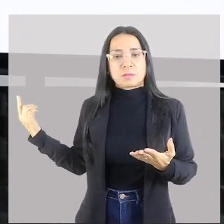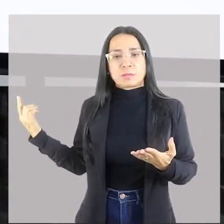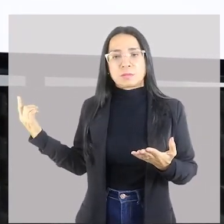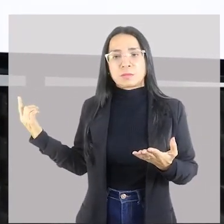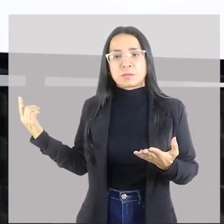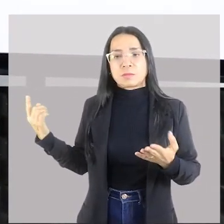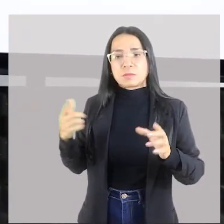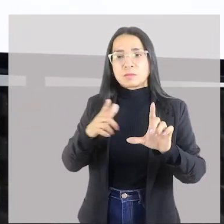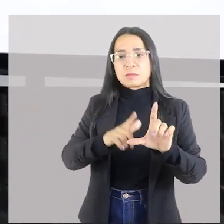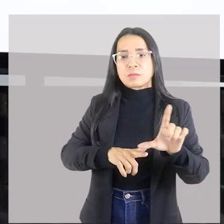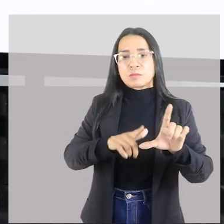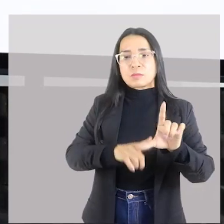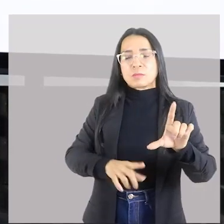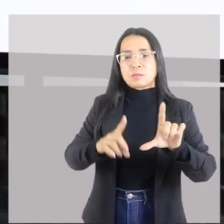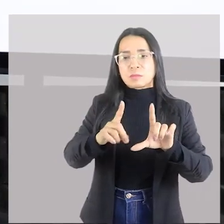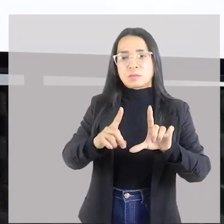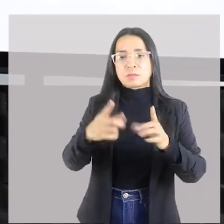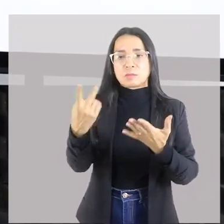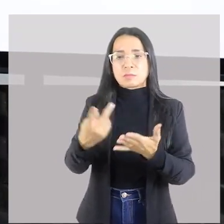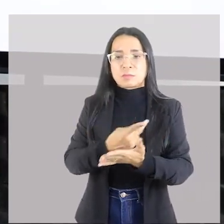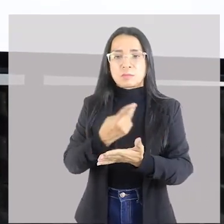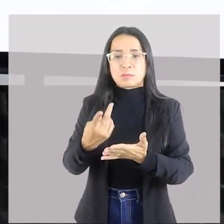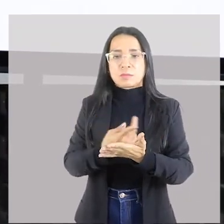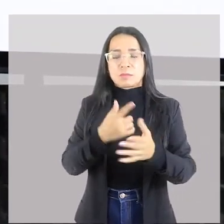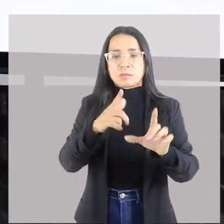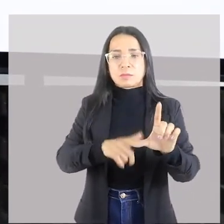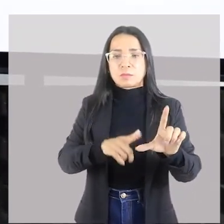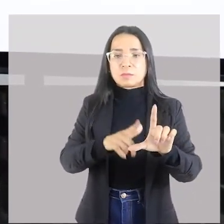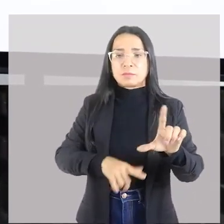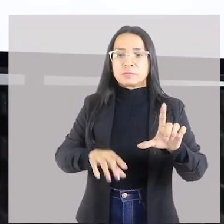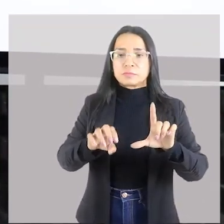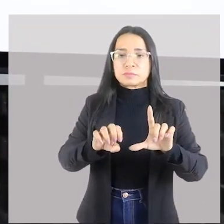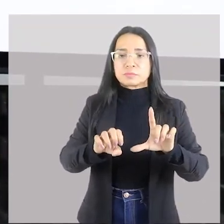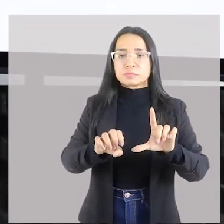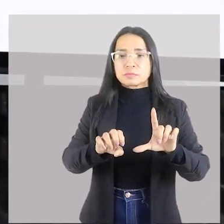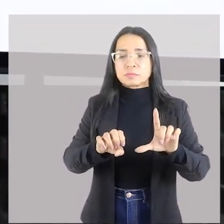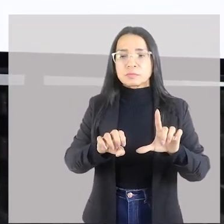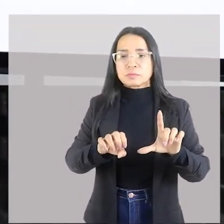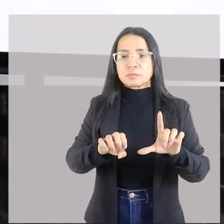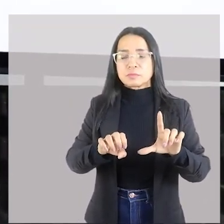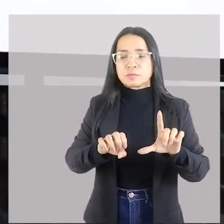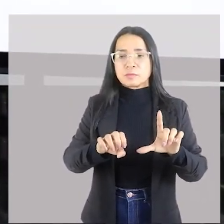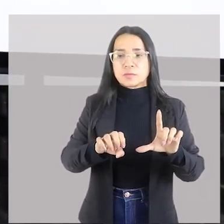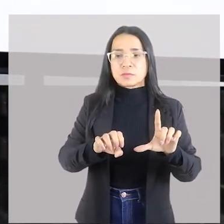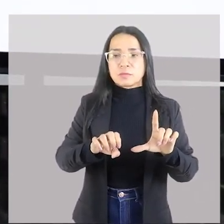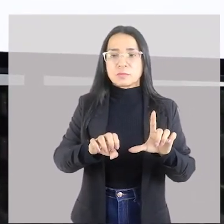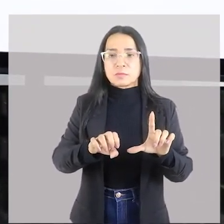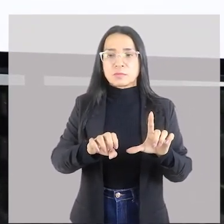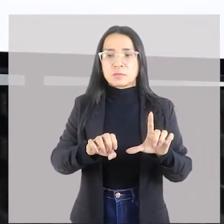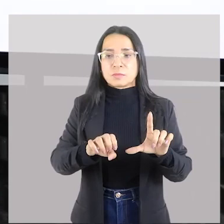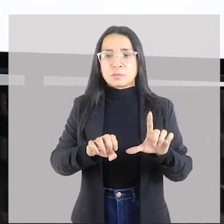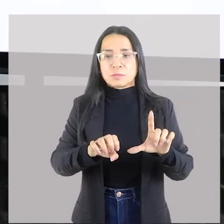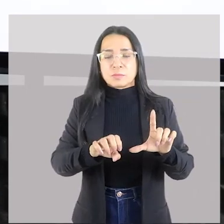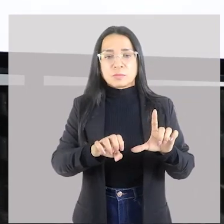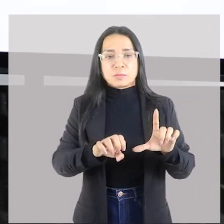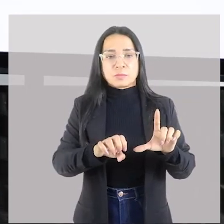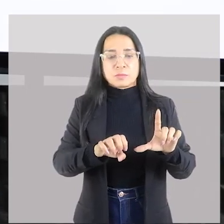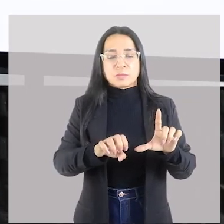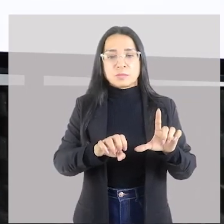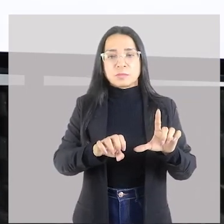Aqui eu tenho um haleto orgânico. Seu nome oficial é 3,4 de cloro,